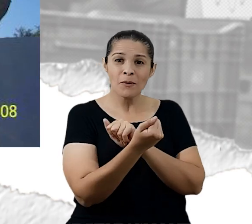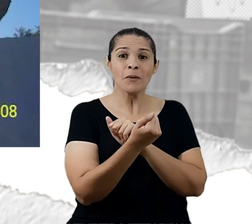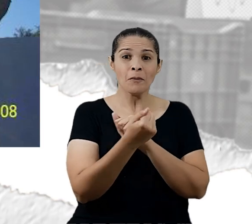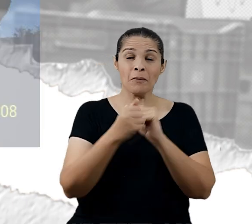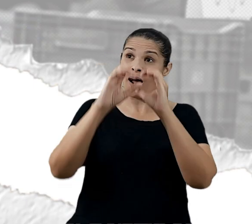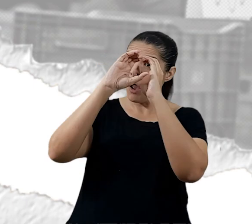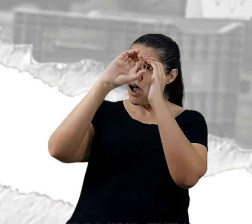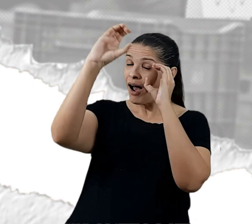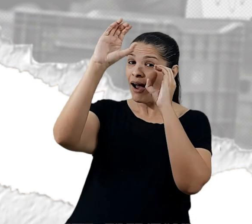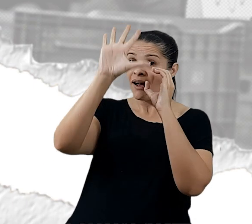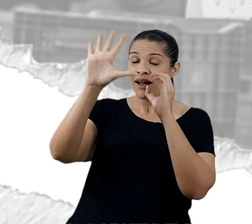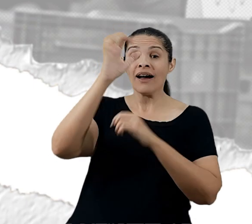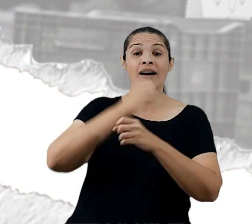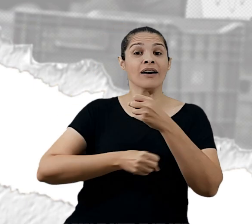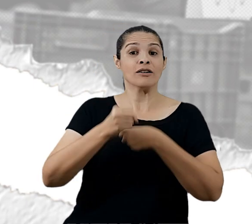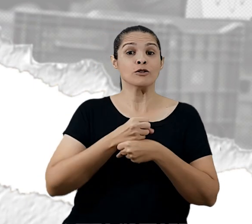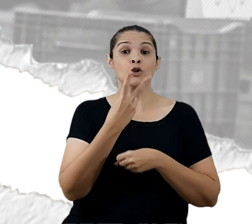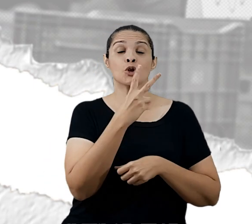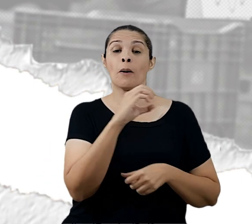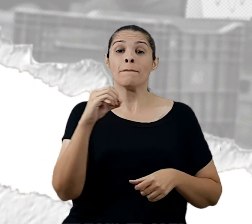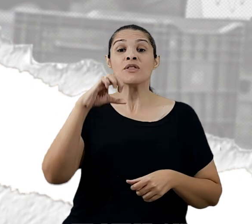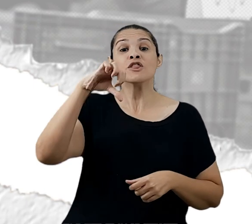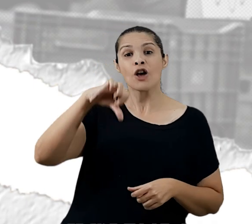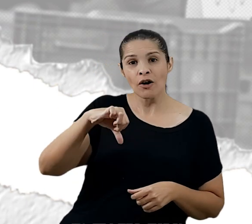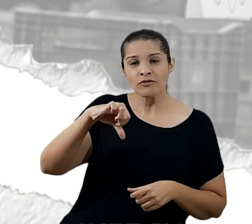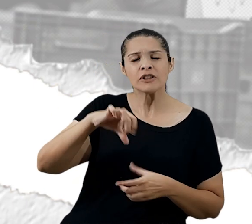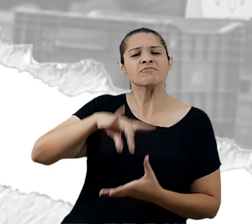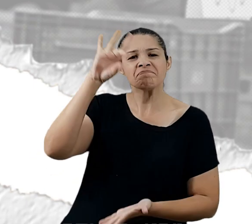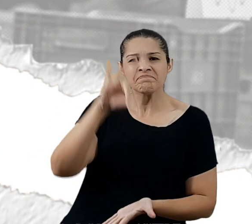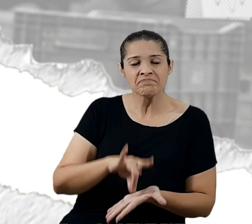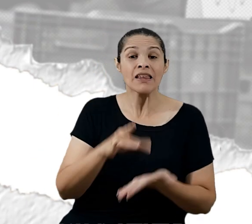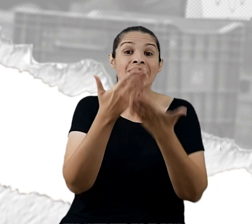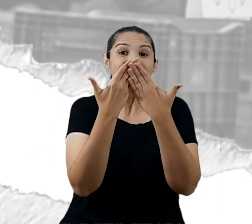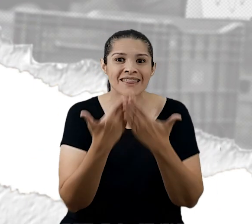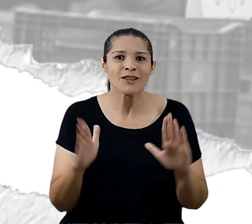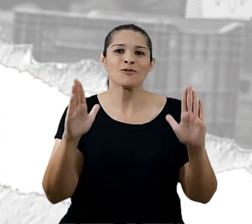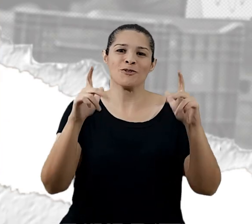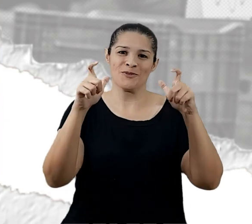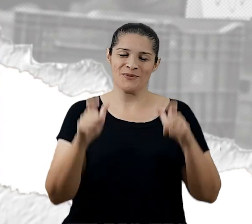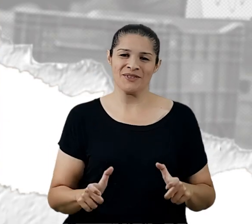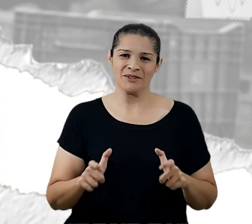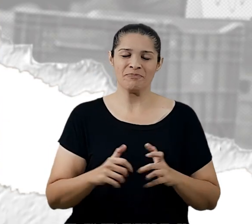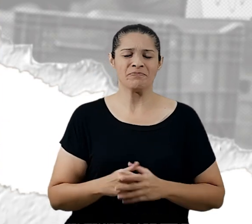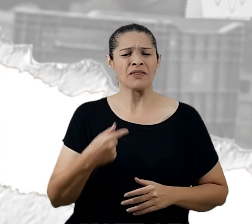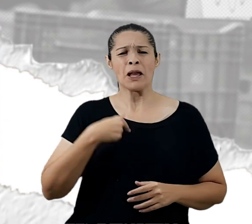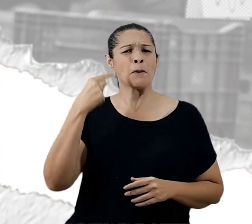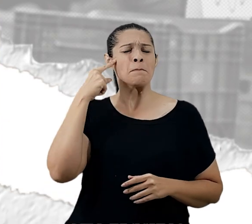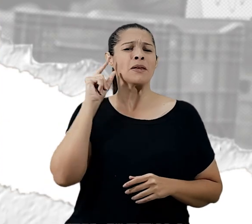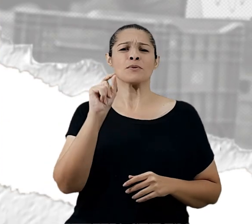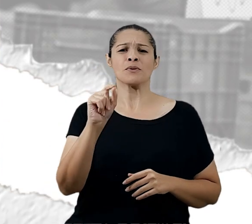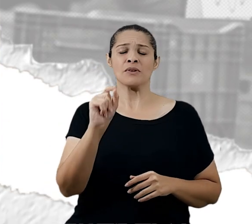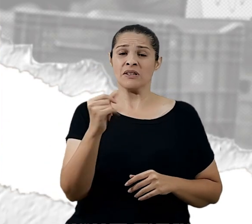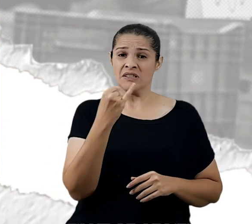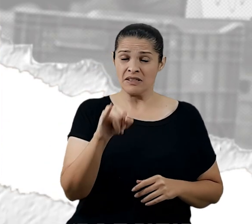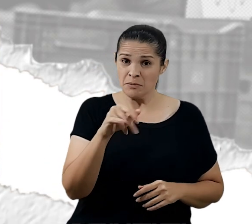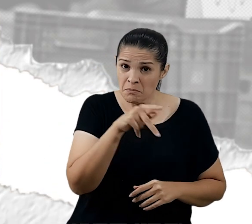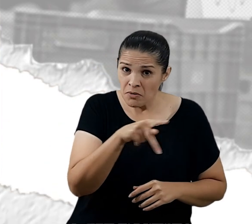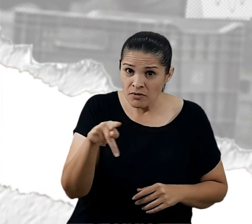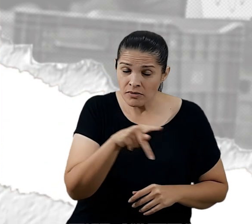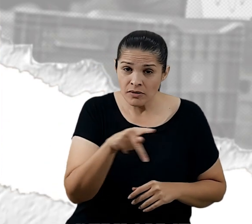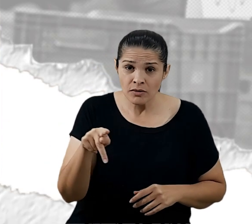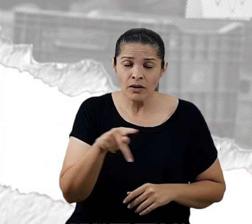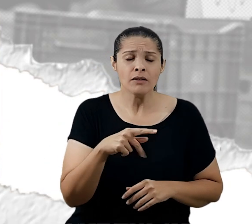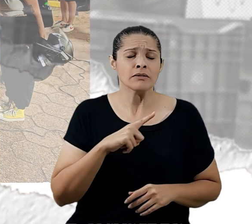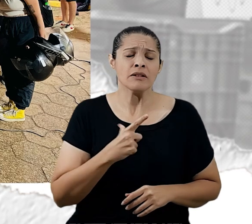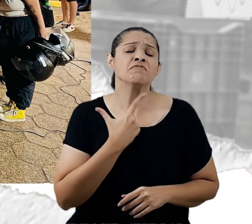Aí em 2009 o observatório foi oficialmente inaugurado. Então o que eu penso, se um professor ele